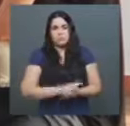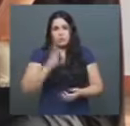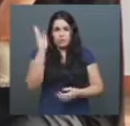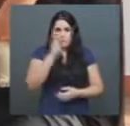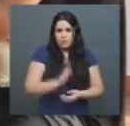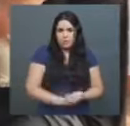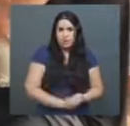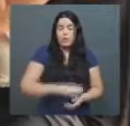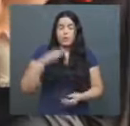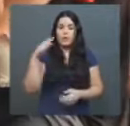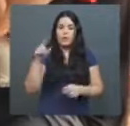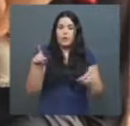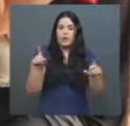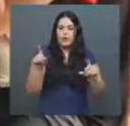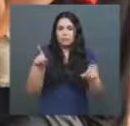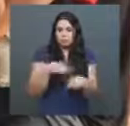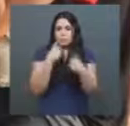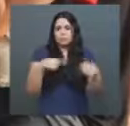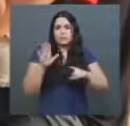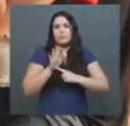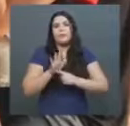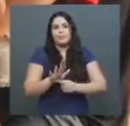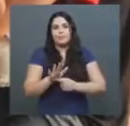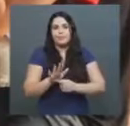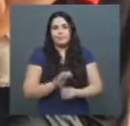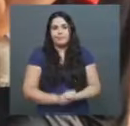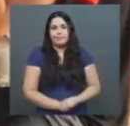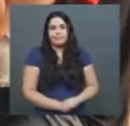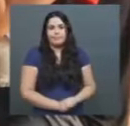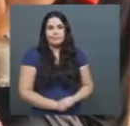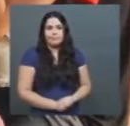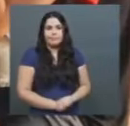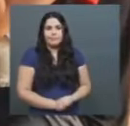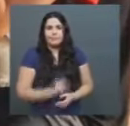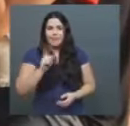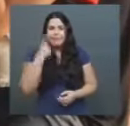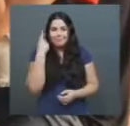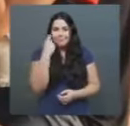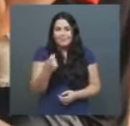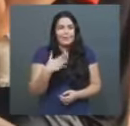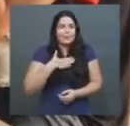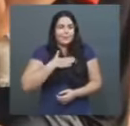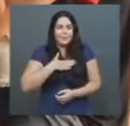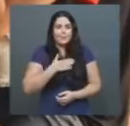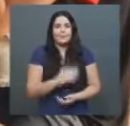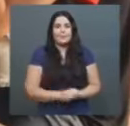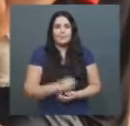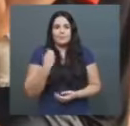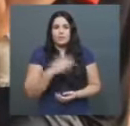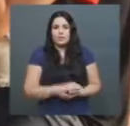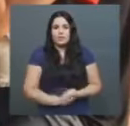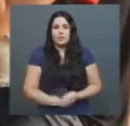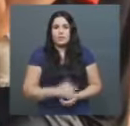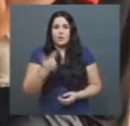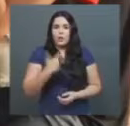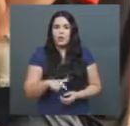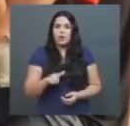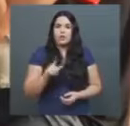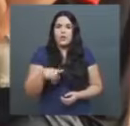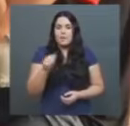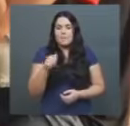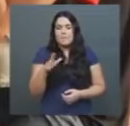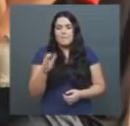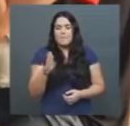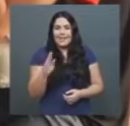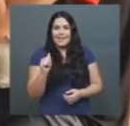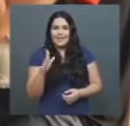a música transparece isso. E é um, assim, tem um CD apenas, mas é muito bom, mas enfim. Tem uma outra banda chamada Abacaxepa, também